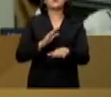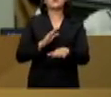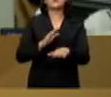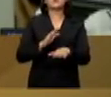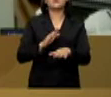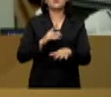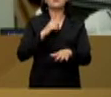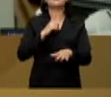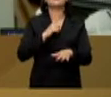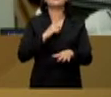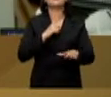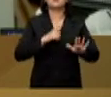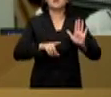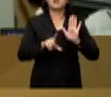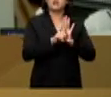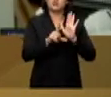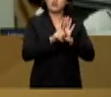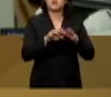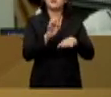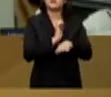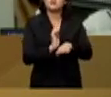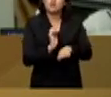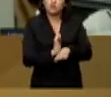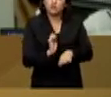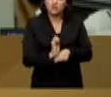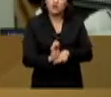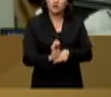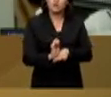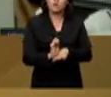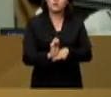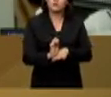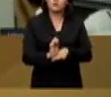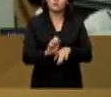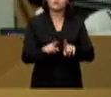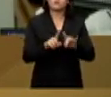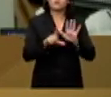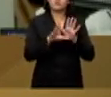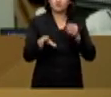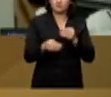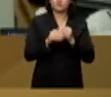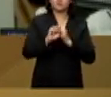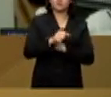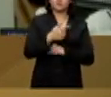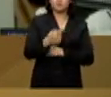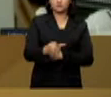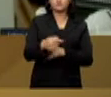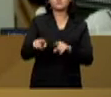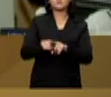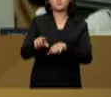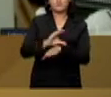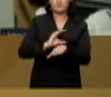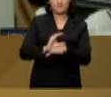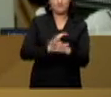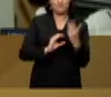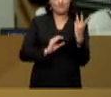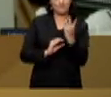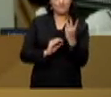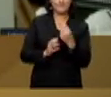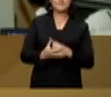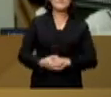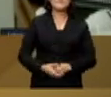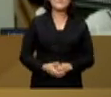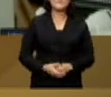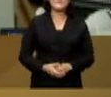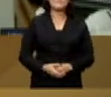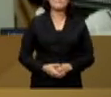disciplina contida nas leis estaduais, na Lei Complementar 87-96 e na própria Constituição Federal.